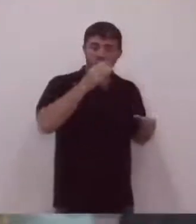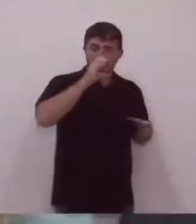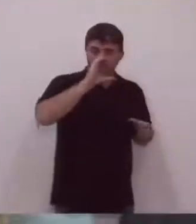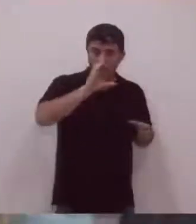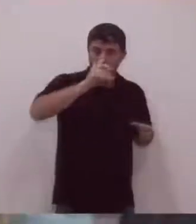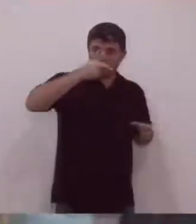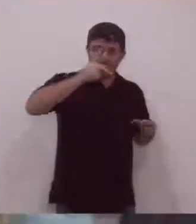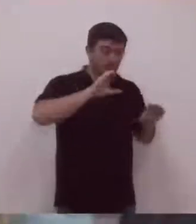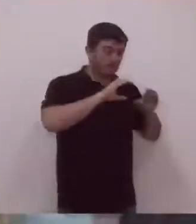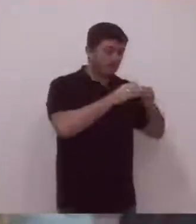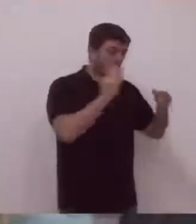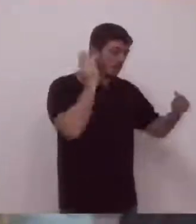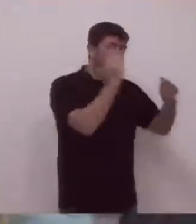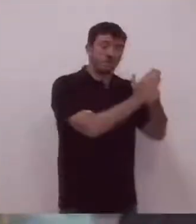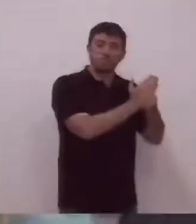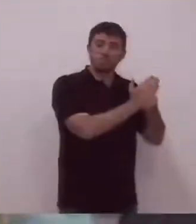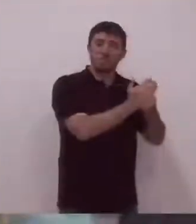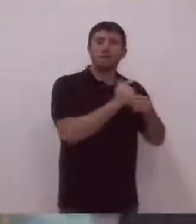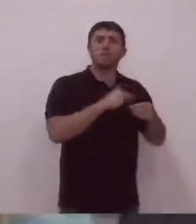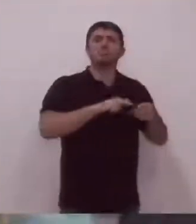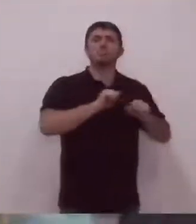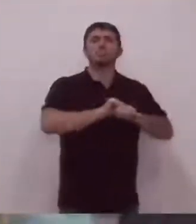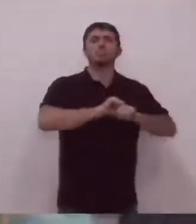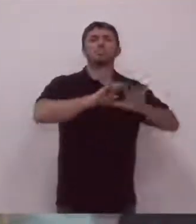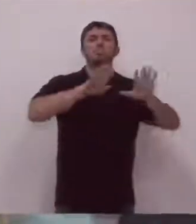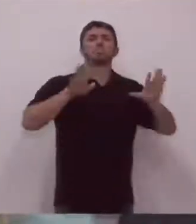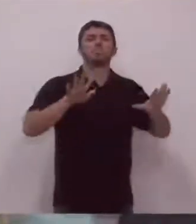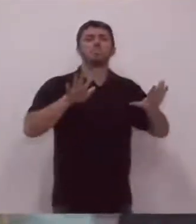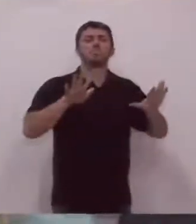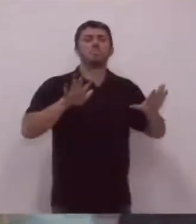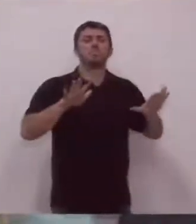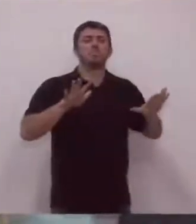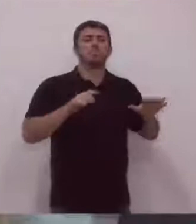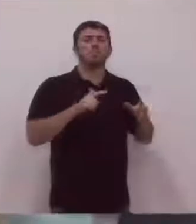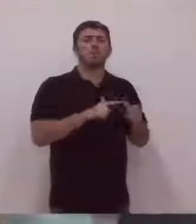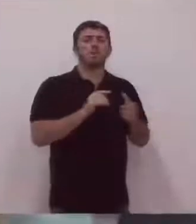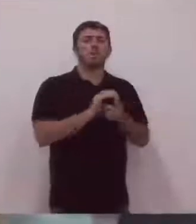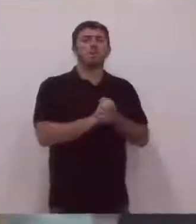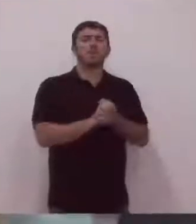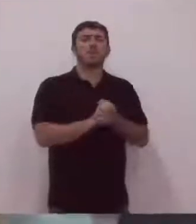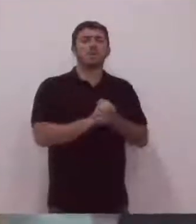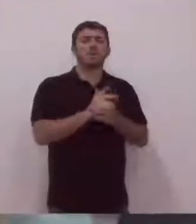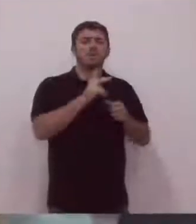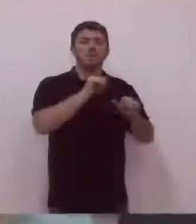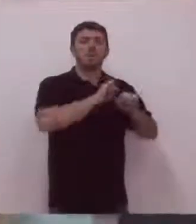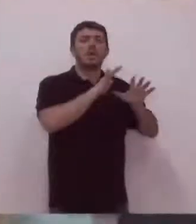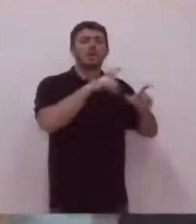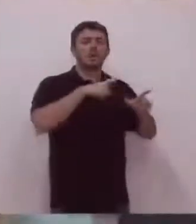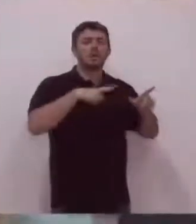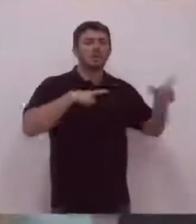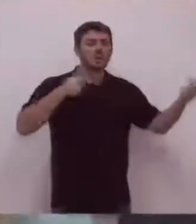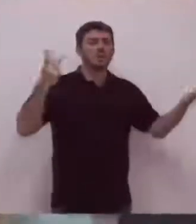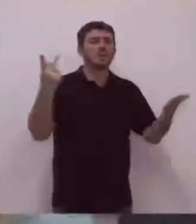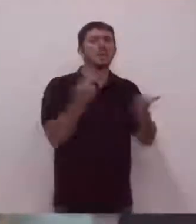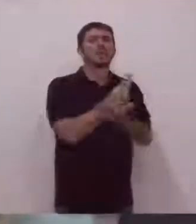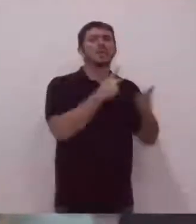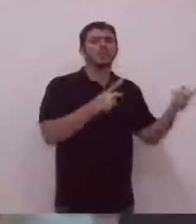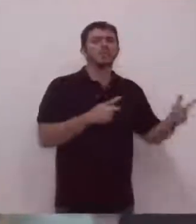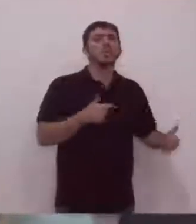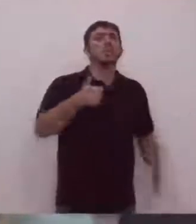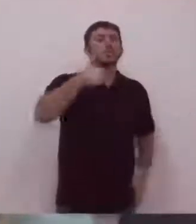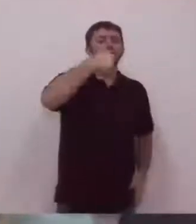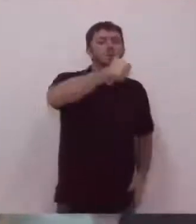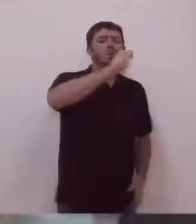clara: apurar infrações político-administrativas do prefeito. E está claro que teve uma infração. R$155